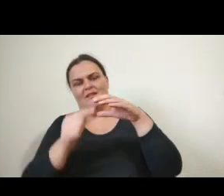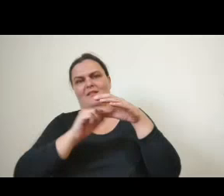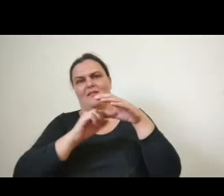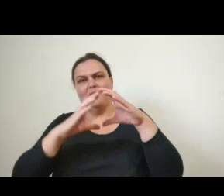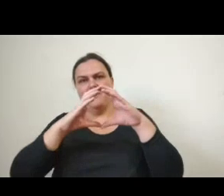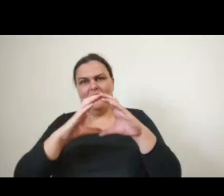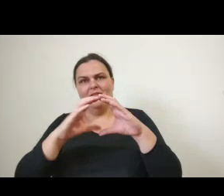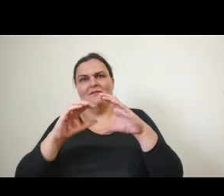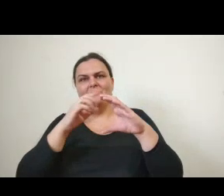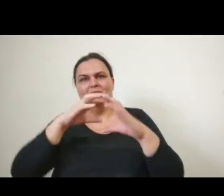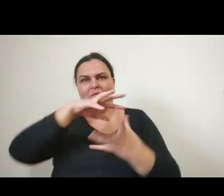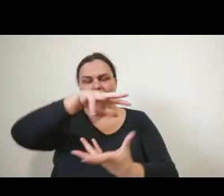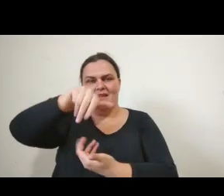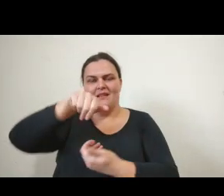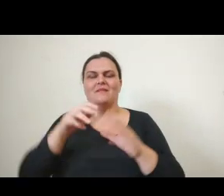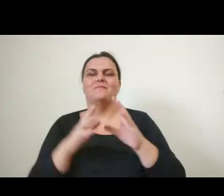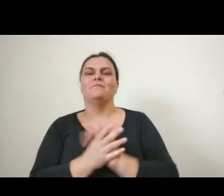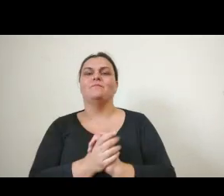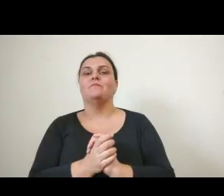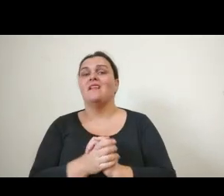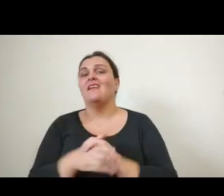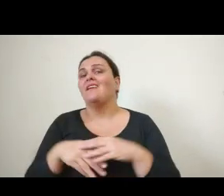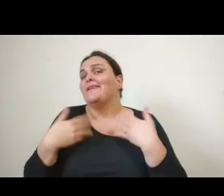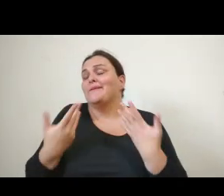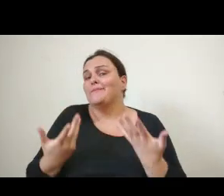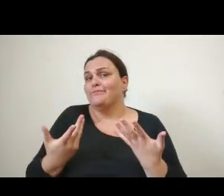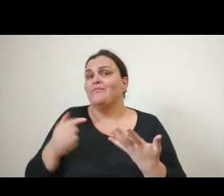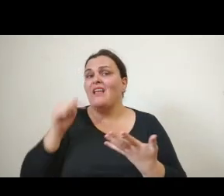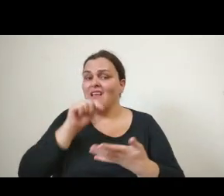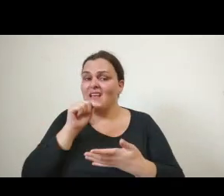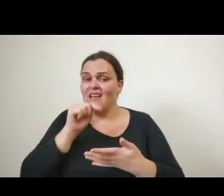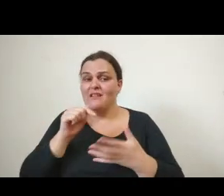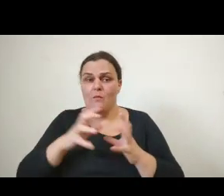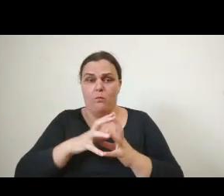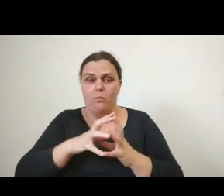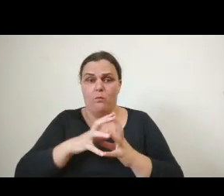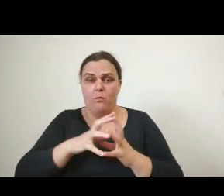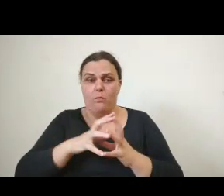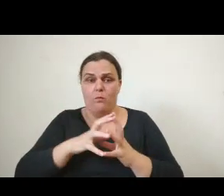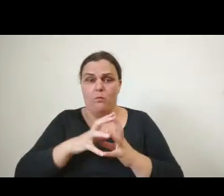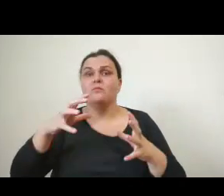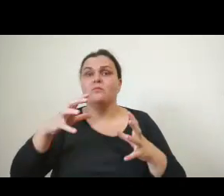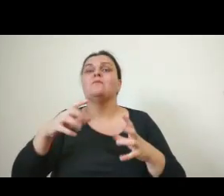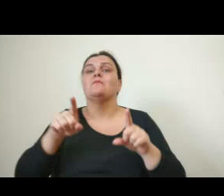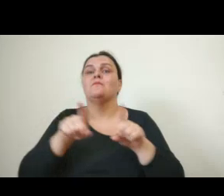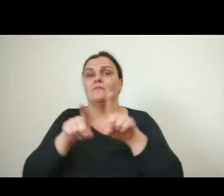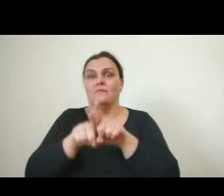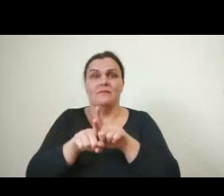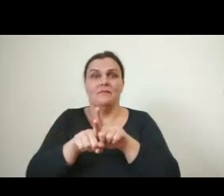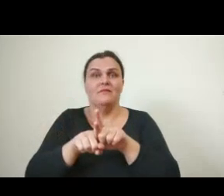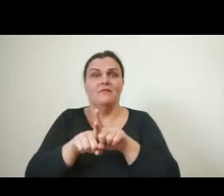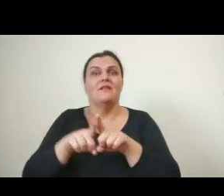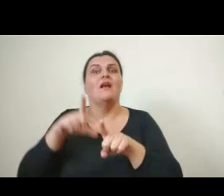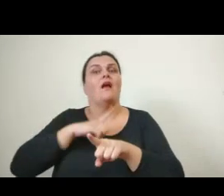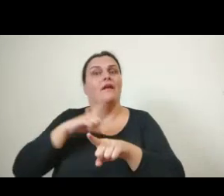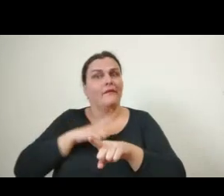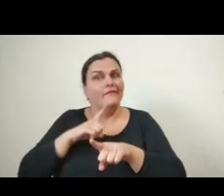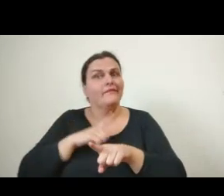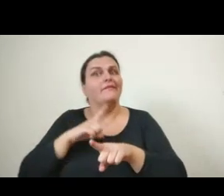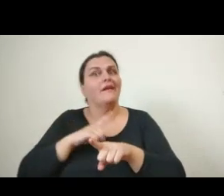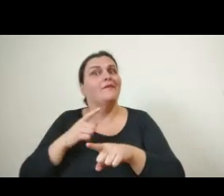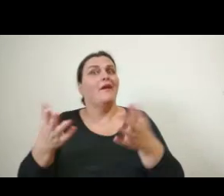Com o aumento da concentração de gases de efeito estufa, ocorre, logicamente, né, um aumento da retenção de calor